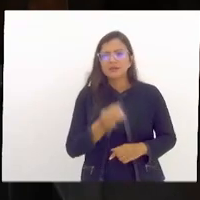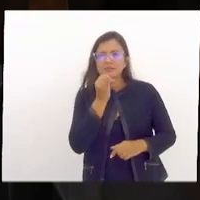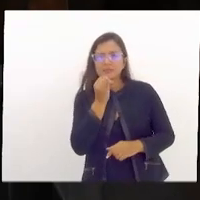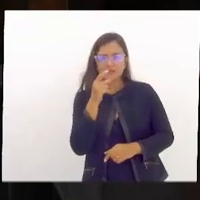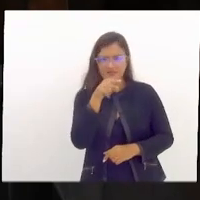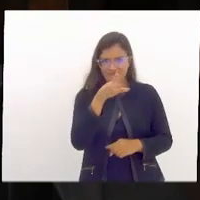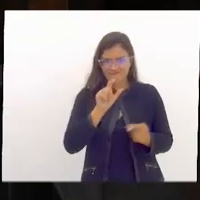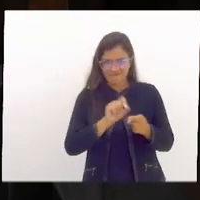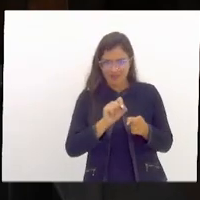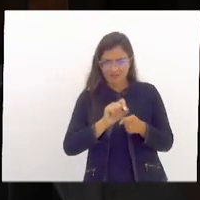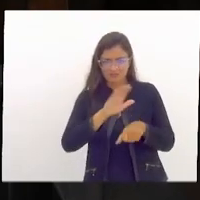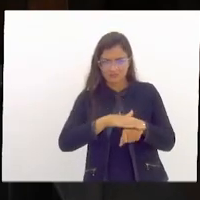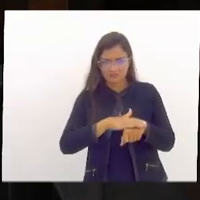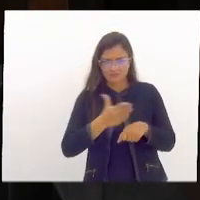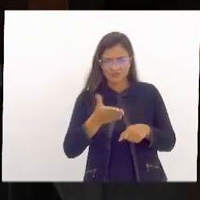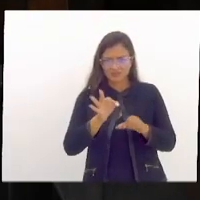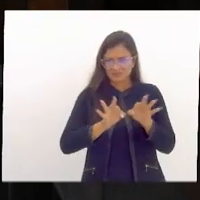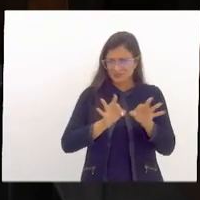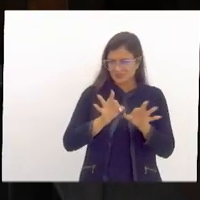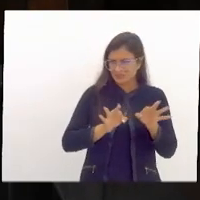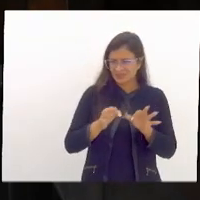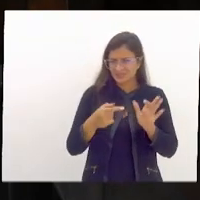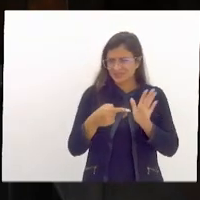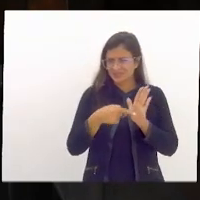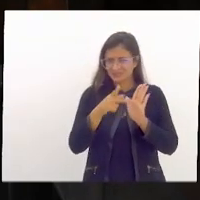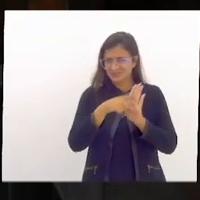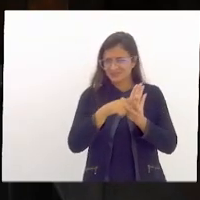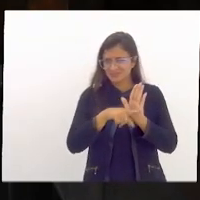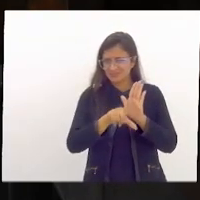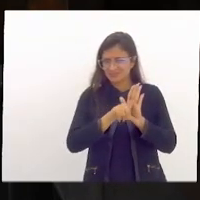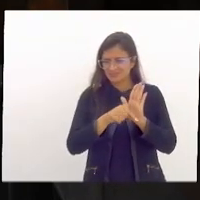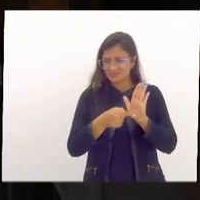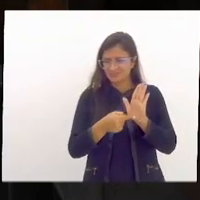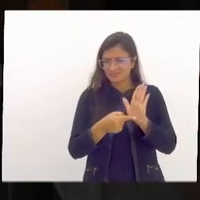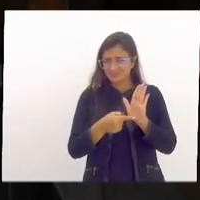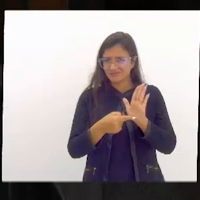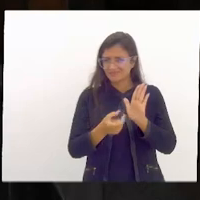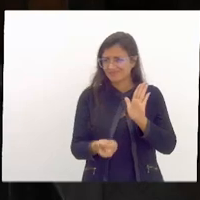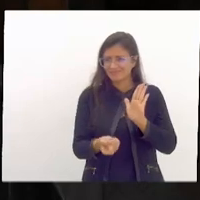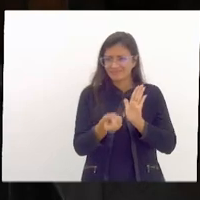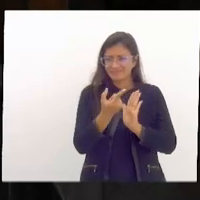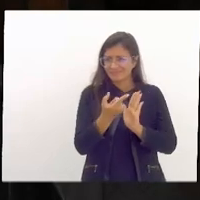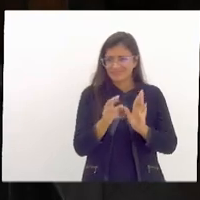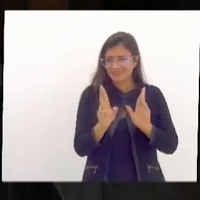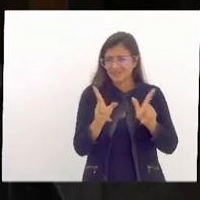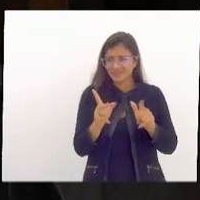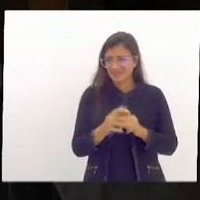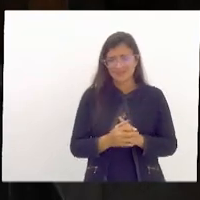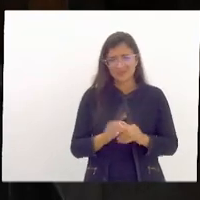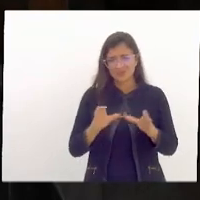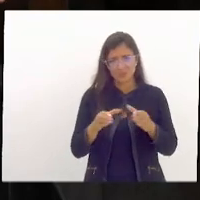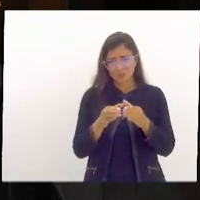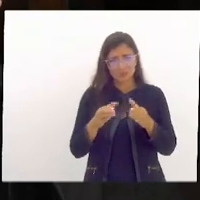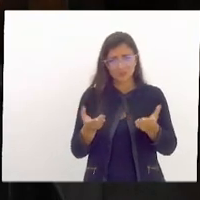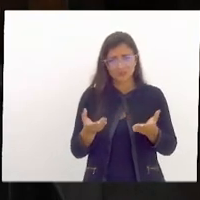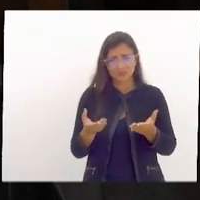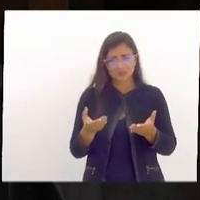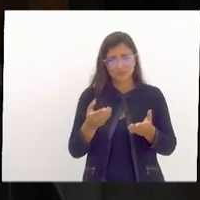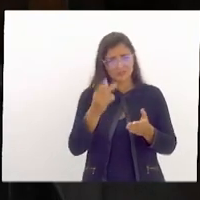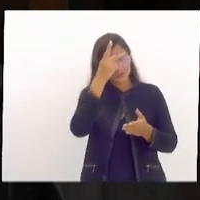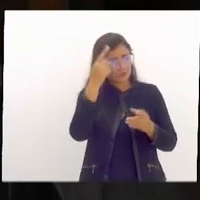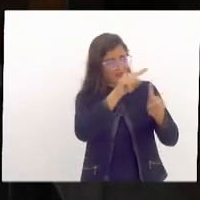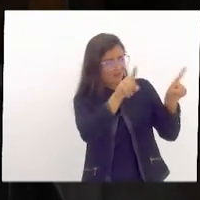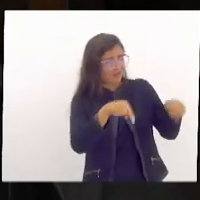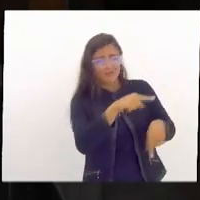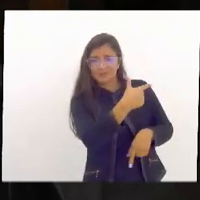isso fazendo um projeto que é extremamente diferente do que o conjunto dos servidores, do que o conjunto da população tem